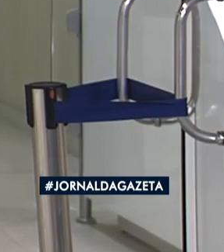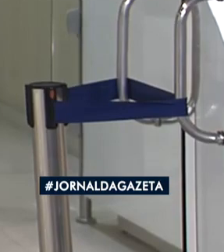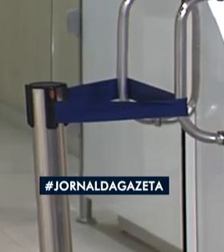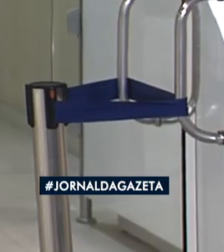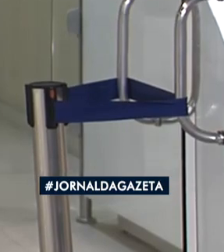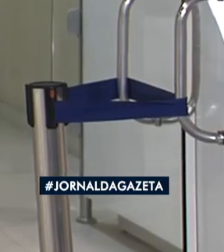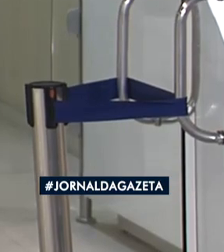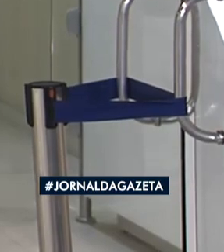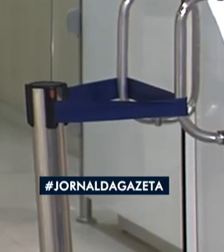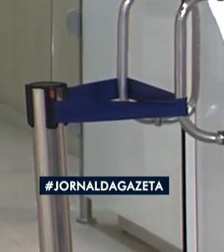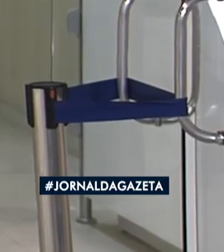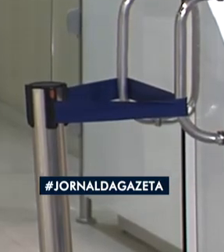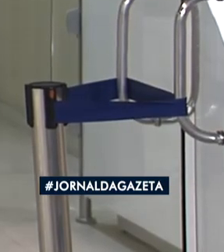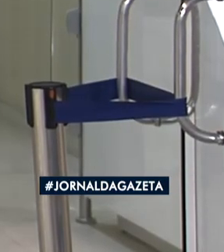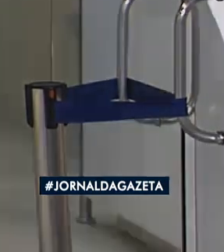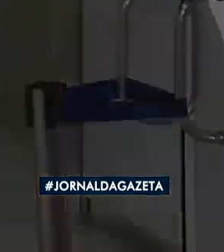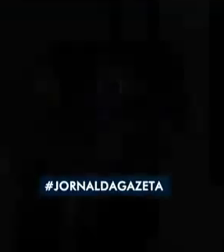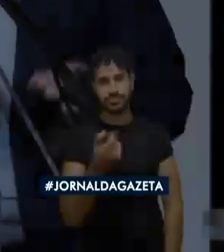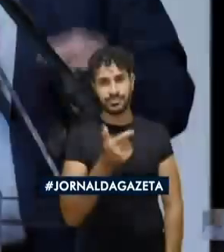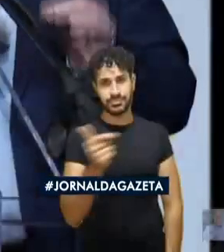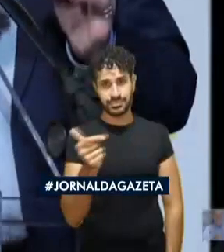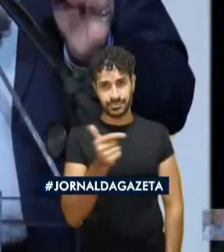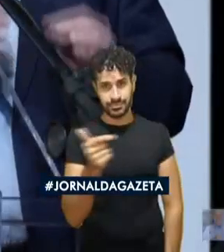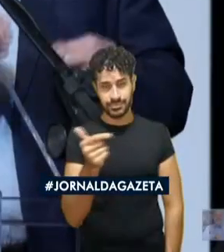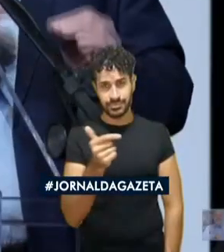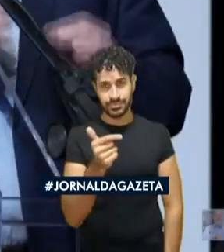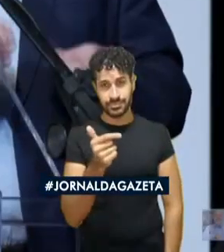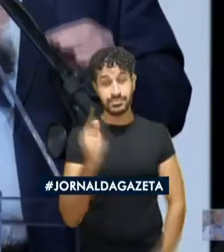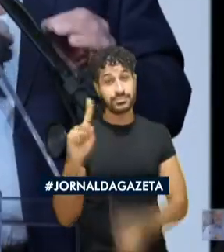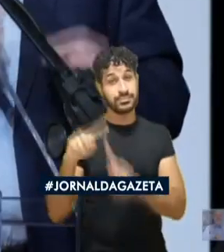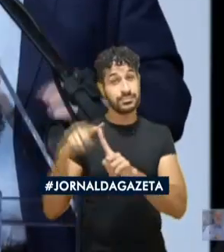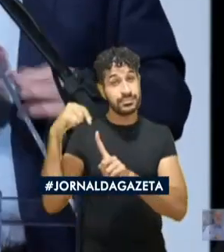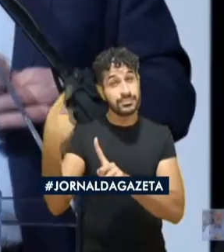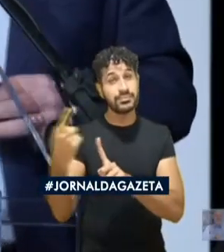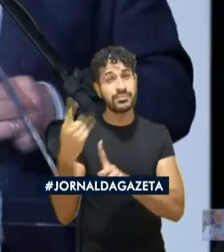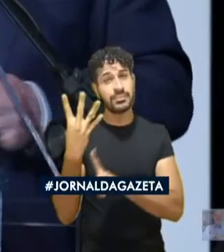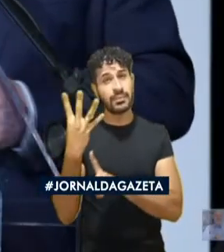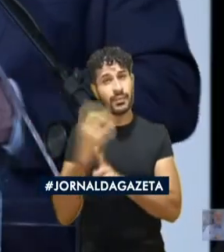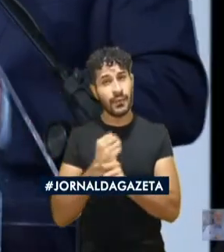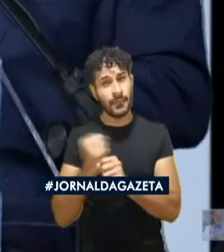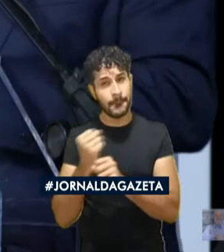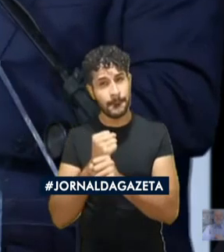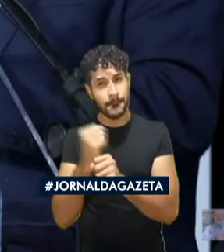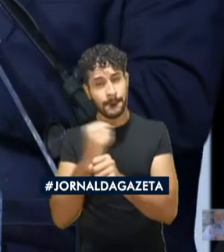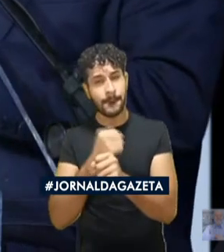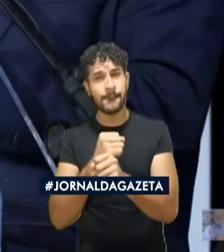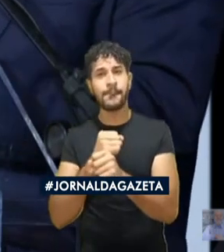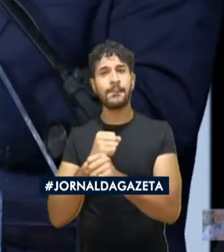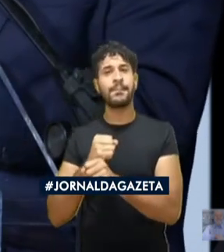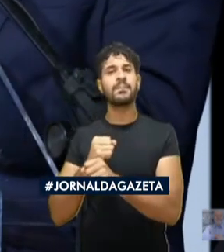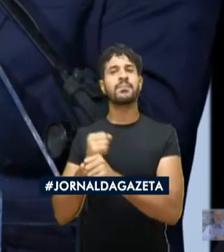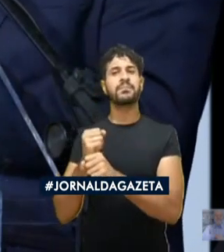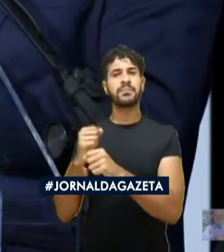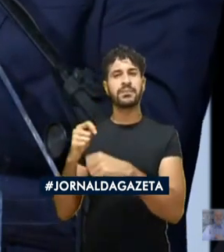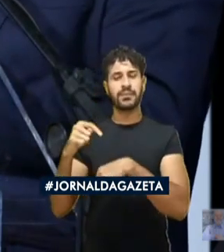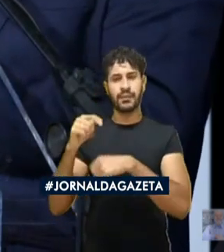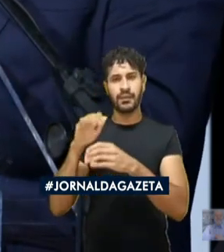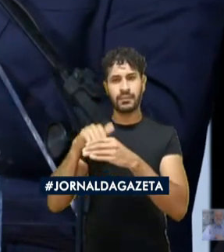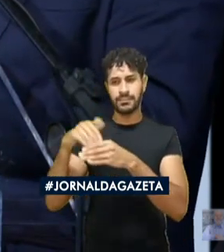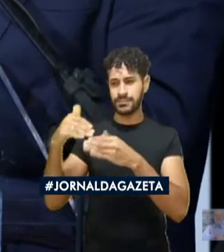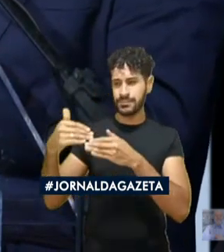está em situação de penúria depois de quatro anos de mandar nós recebemos esse governo